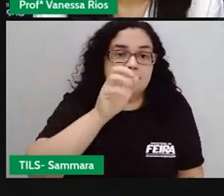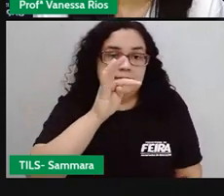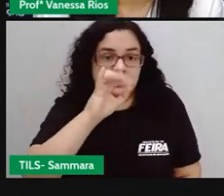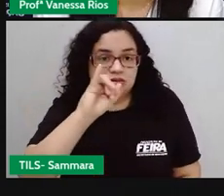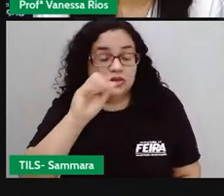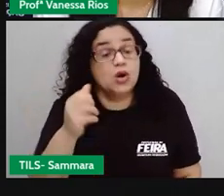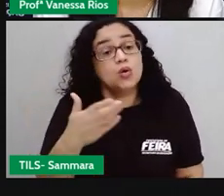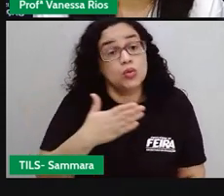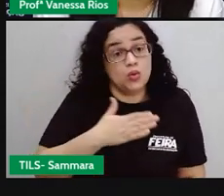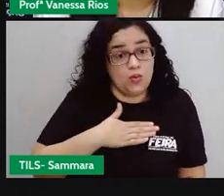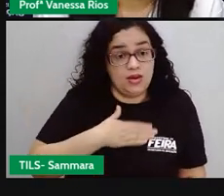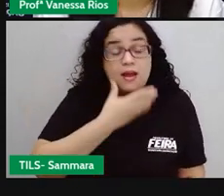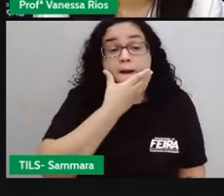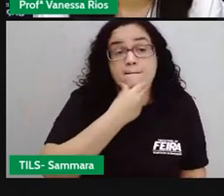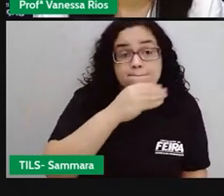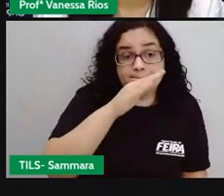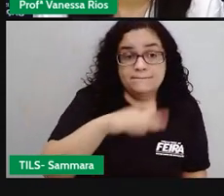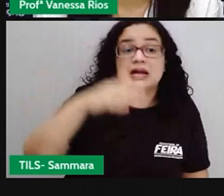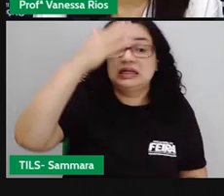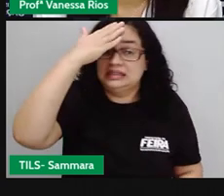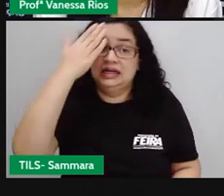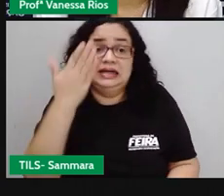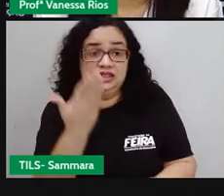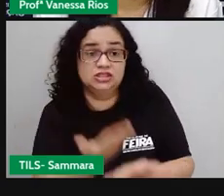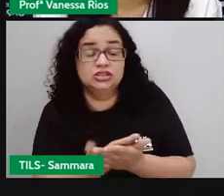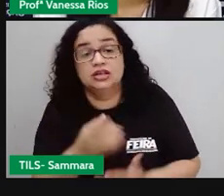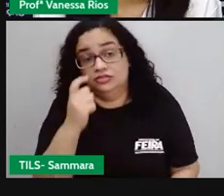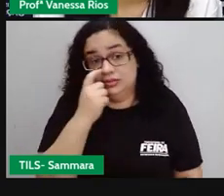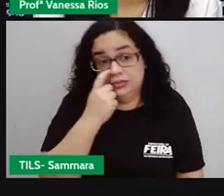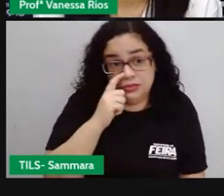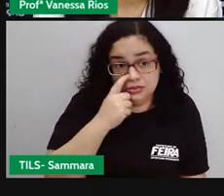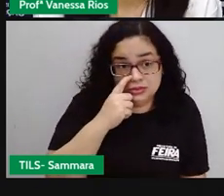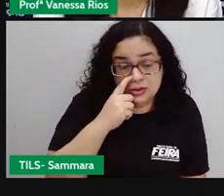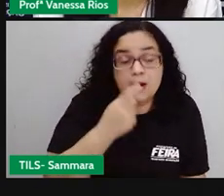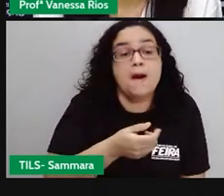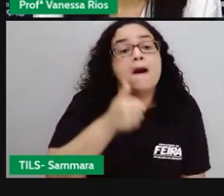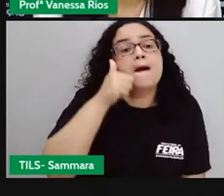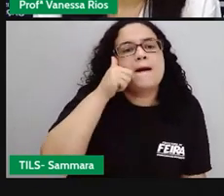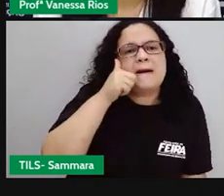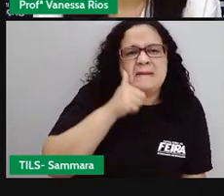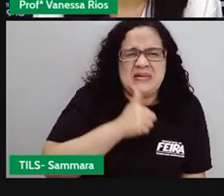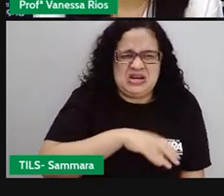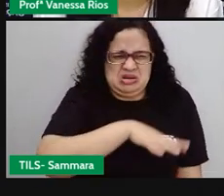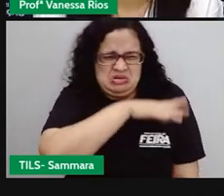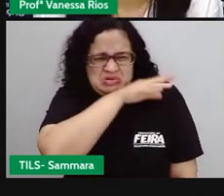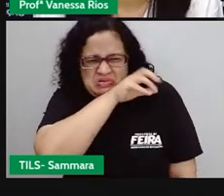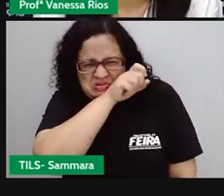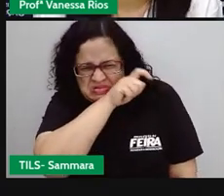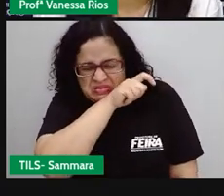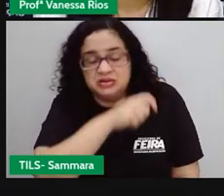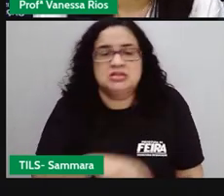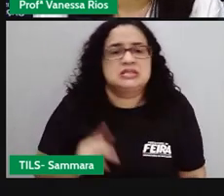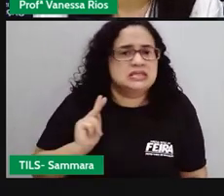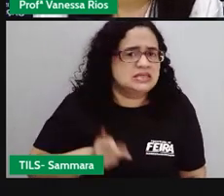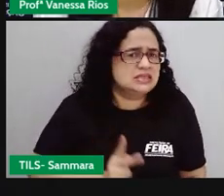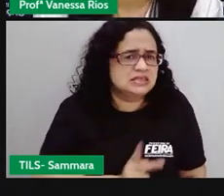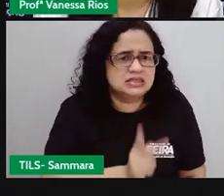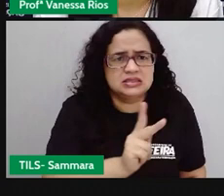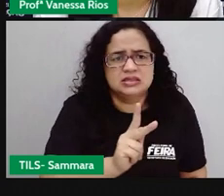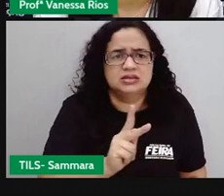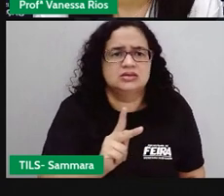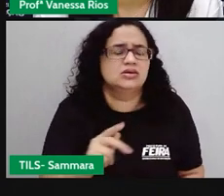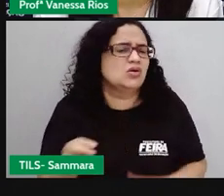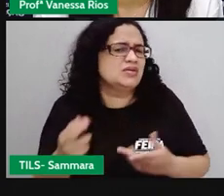Quando eu era garoto, acreditava em bruxas. Mulheres malvadas que passavam o tempo todo